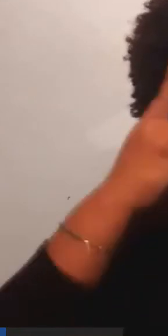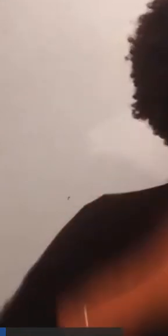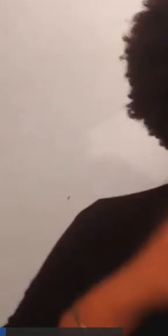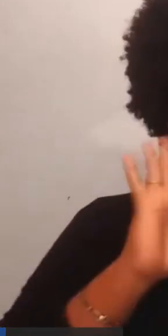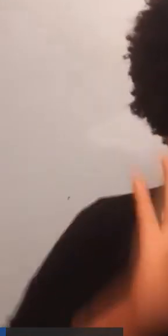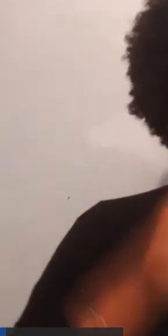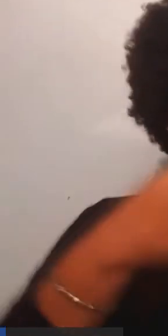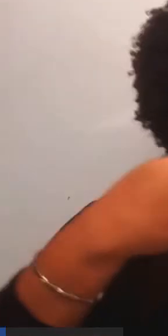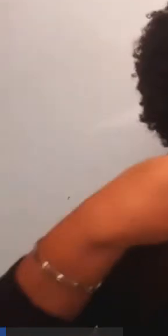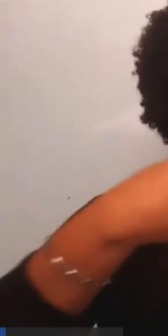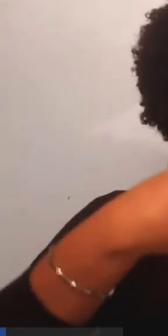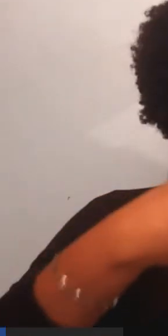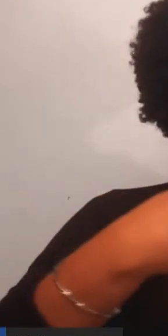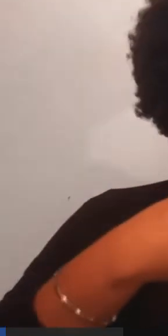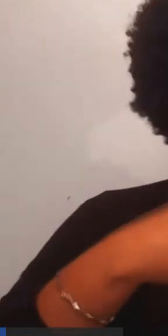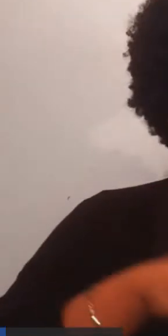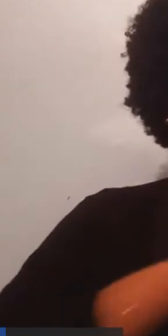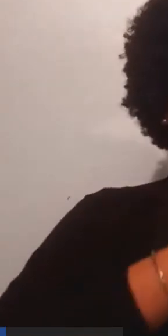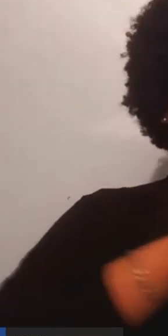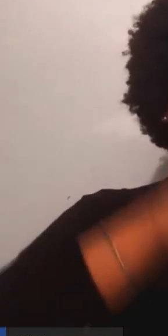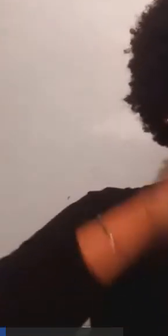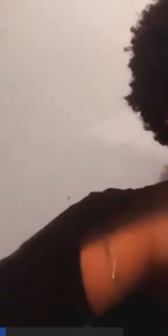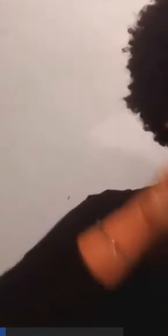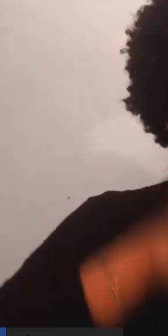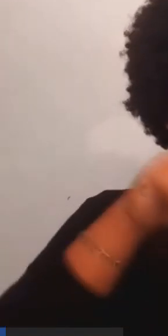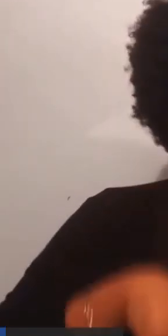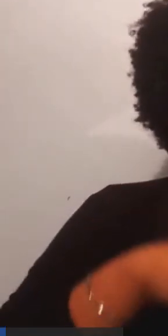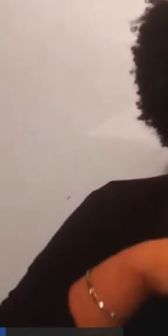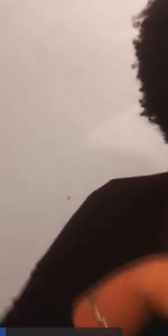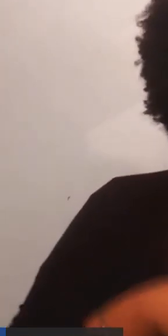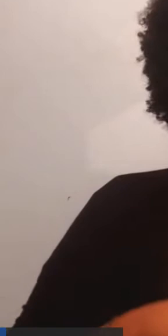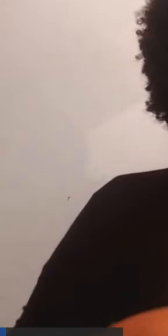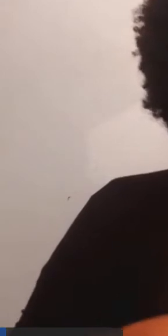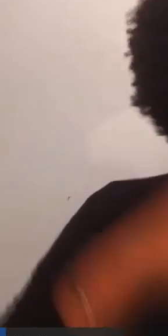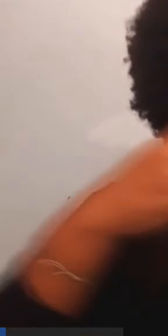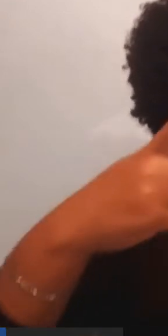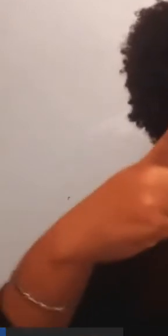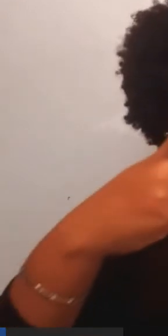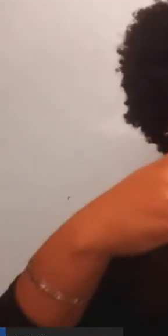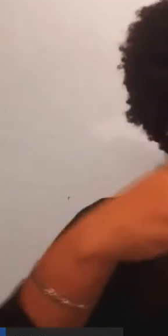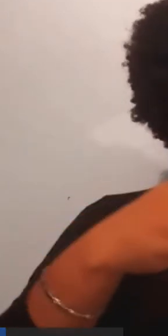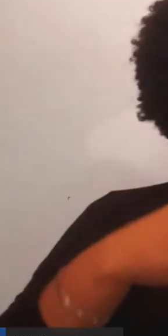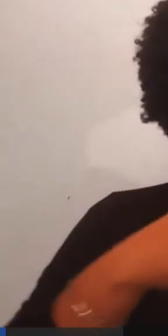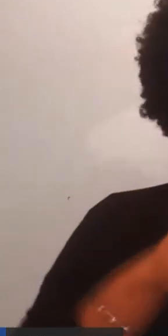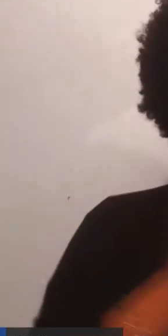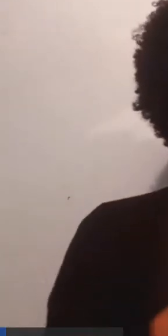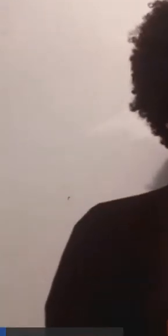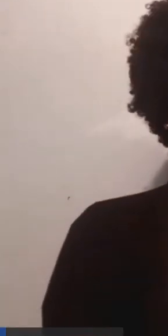Como usamos a eletrônica na robótica? Os componentes eletrônicos,